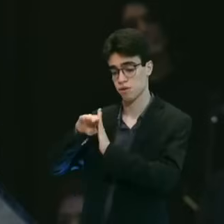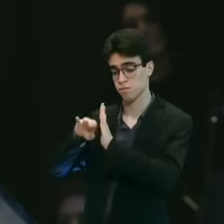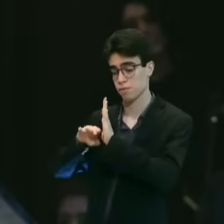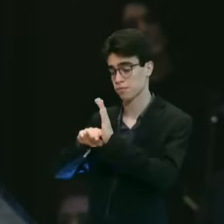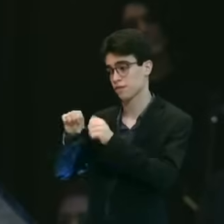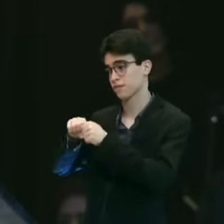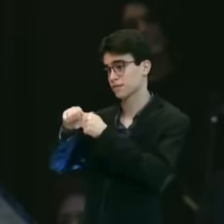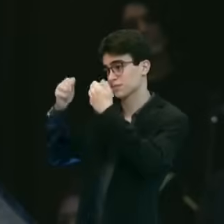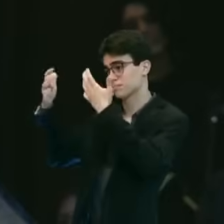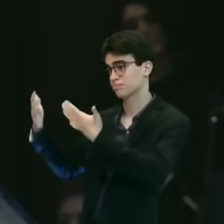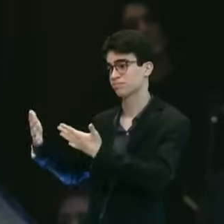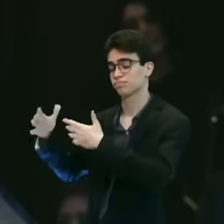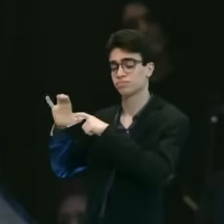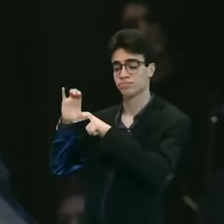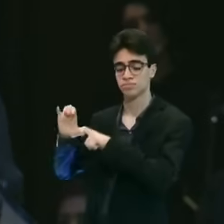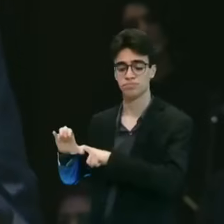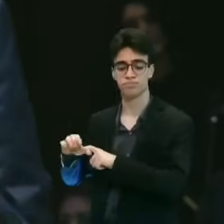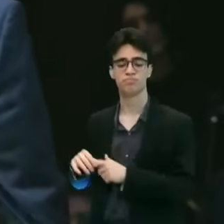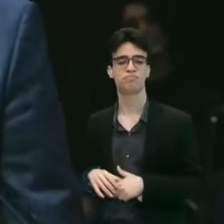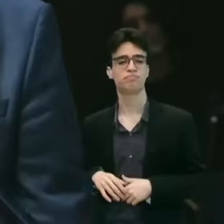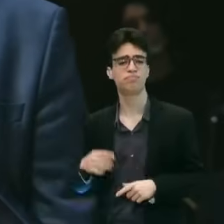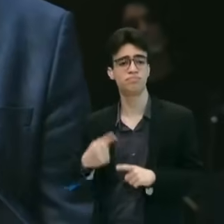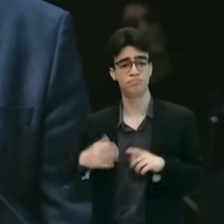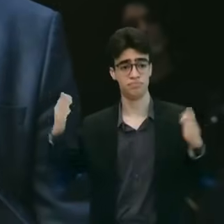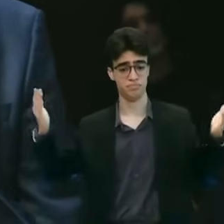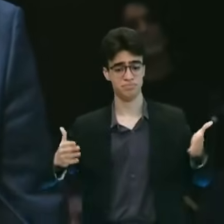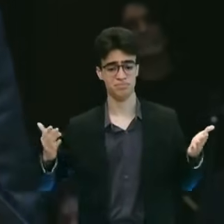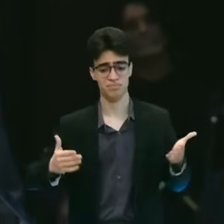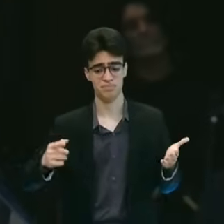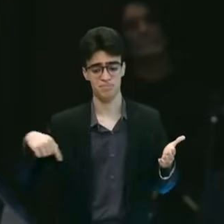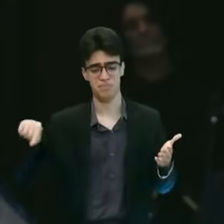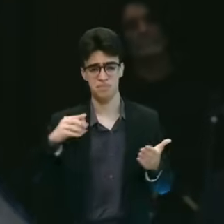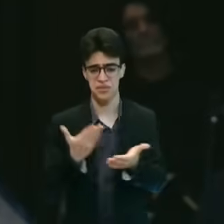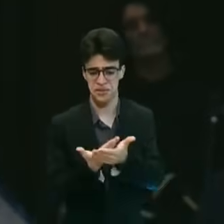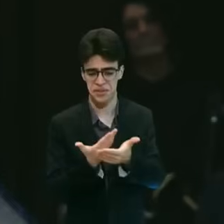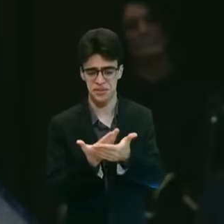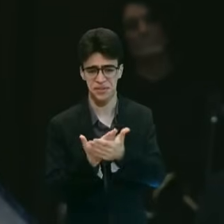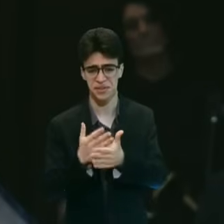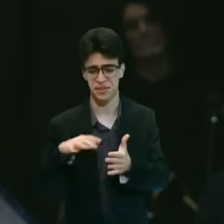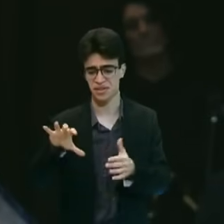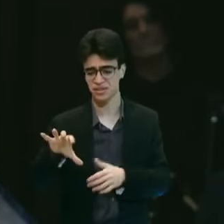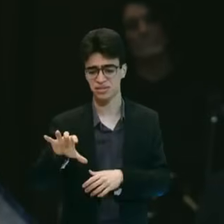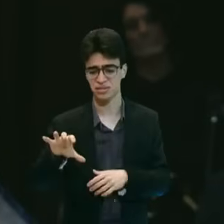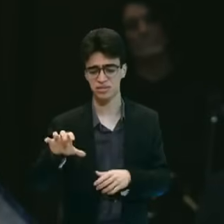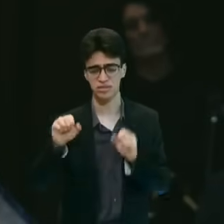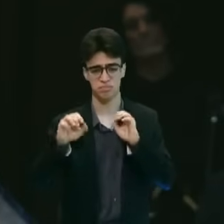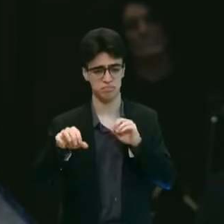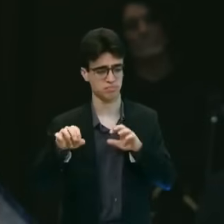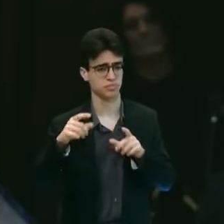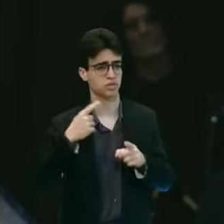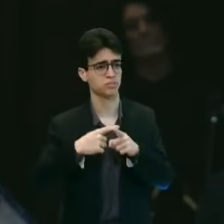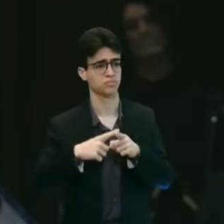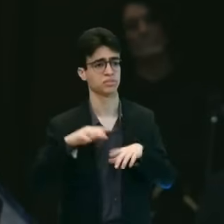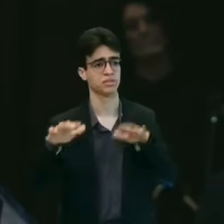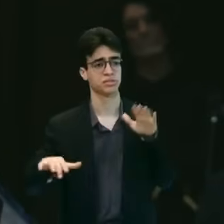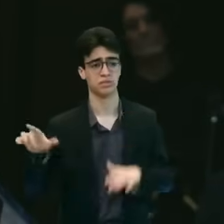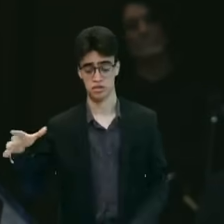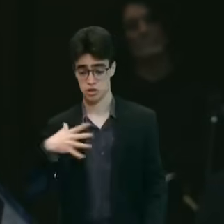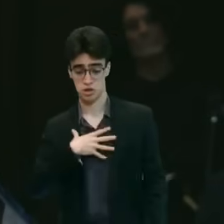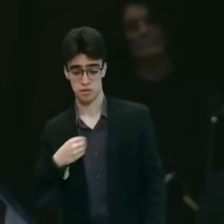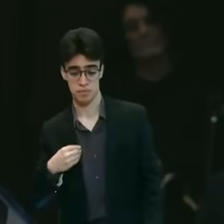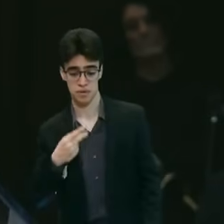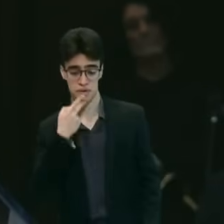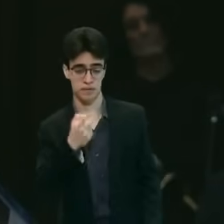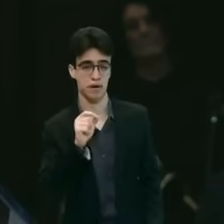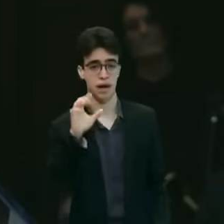Um dos grandes problemas da educação moderna é que às vezes os filhos só vão aprender que vão ter que